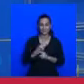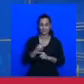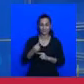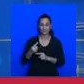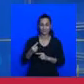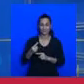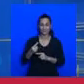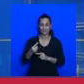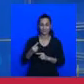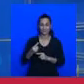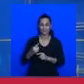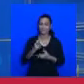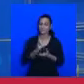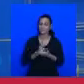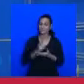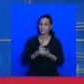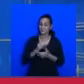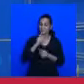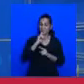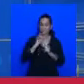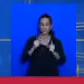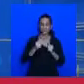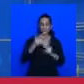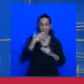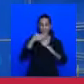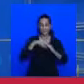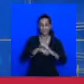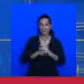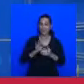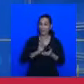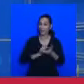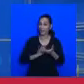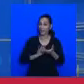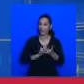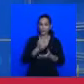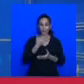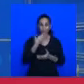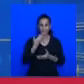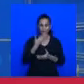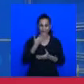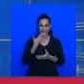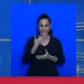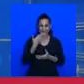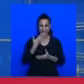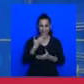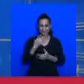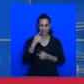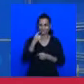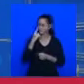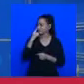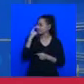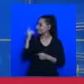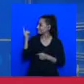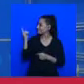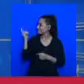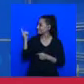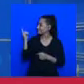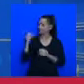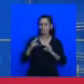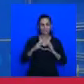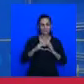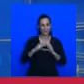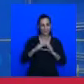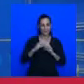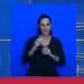Vermelha, 21. E na sequência tem Dia de Sorte, tem Time Mania, tem Loto Fácil. Bola branca, número